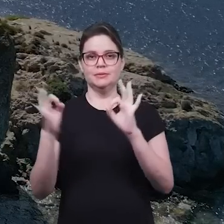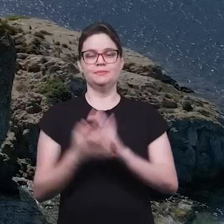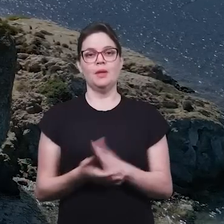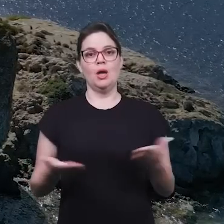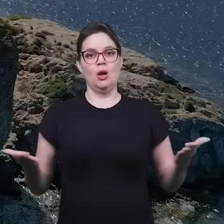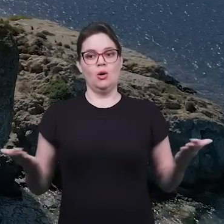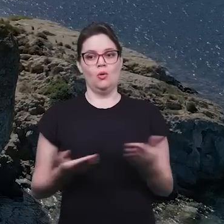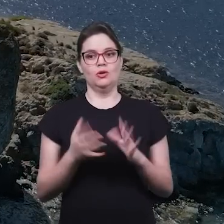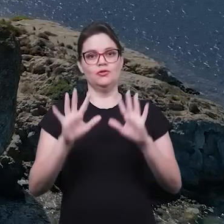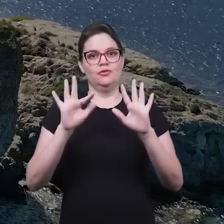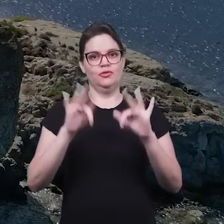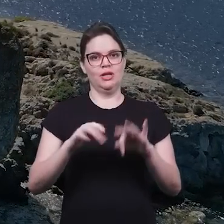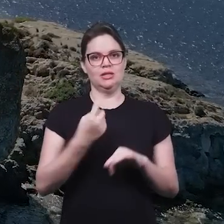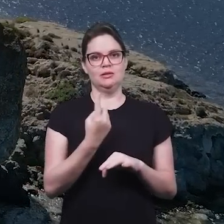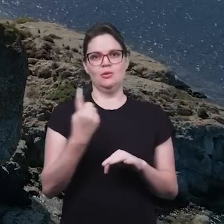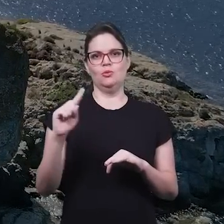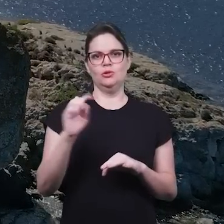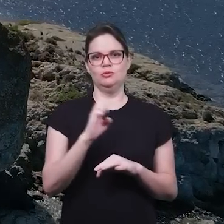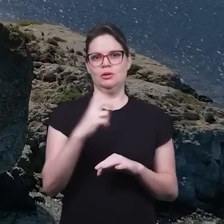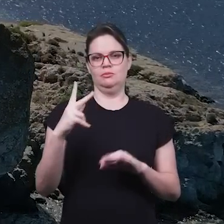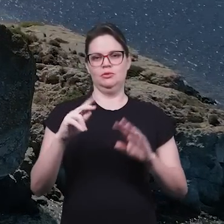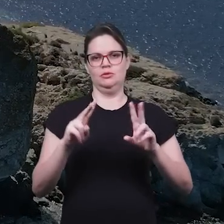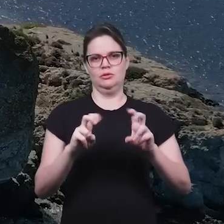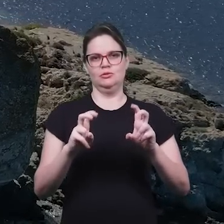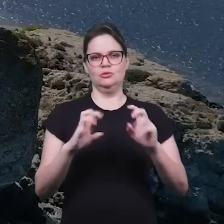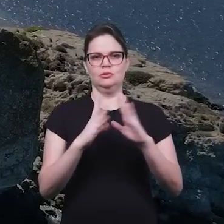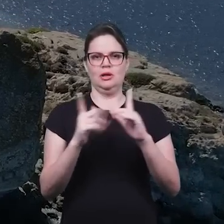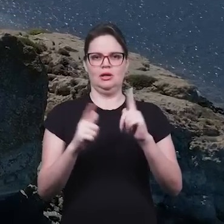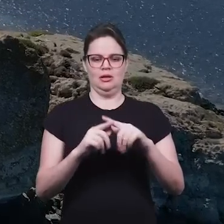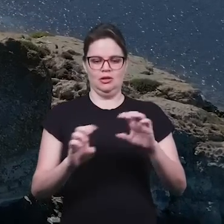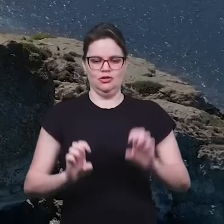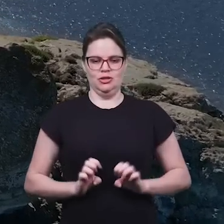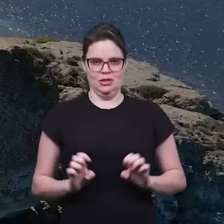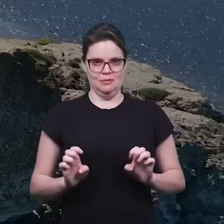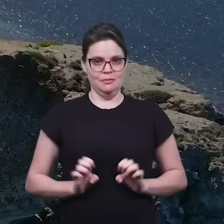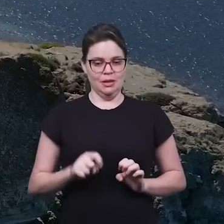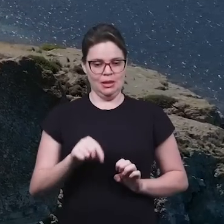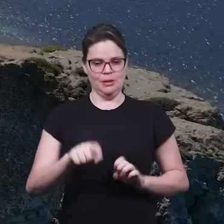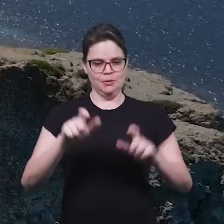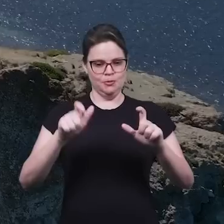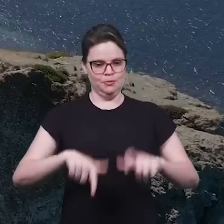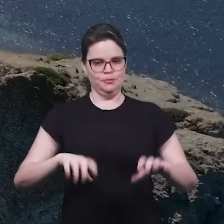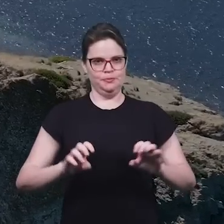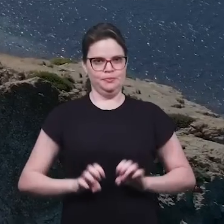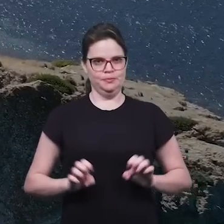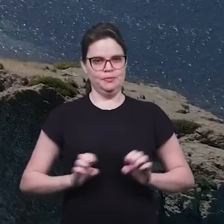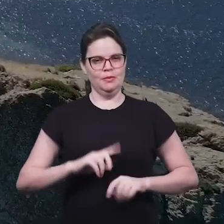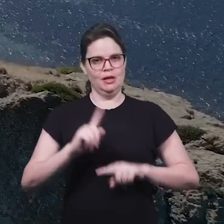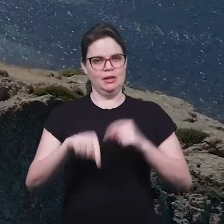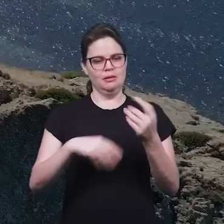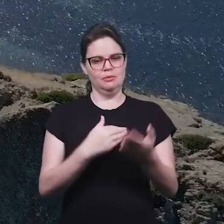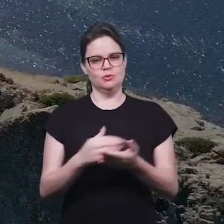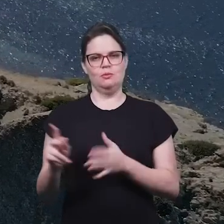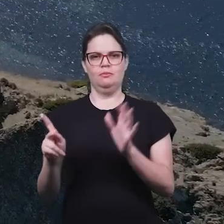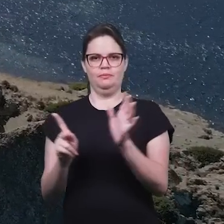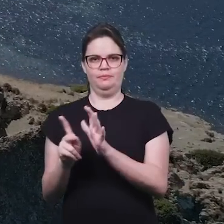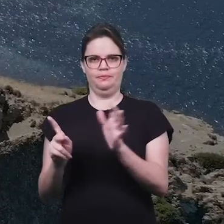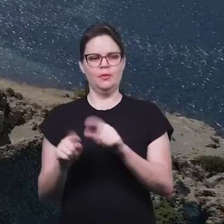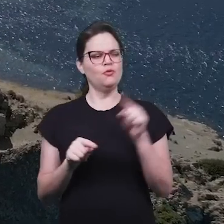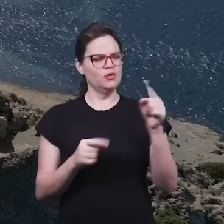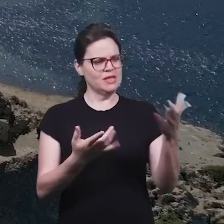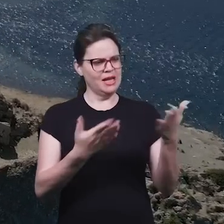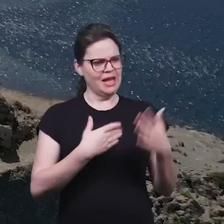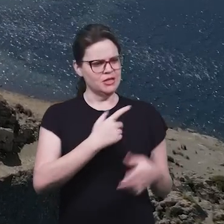nós estamos encerrando a carta à igreja de Esmirna, né? Vamos passar para Pérgamo. Você quer fazer uma abordagem sobre isso e